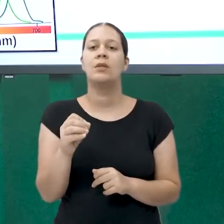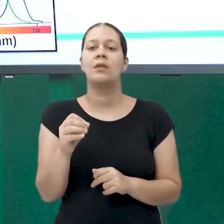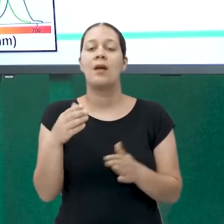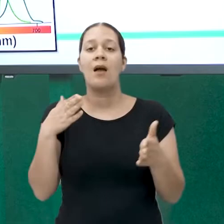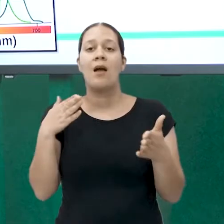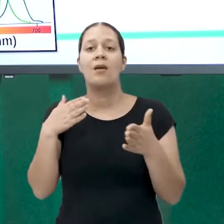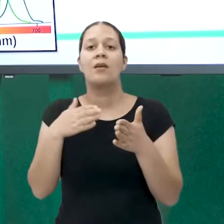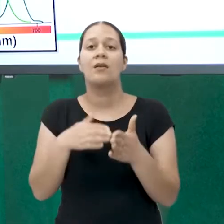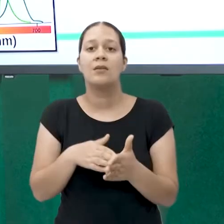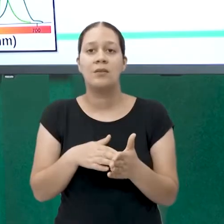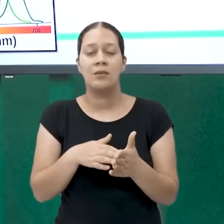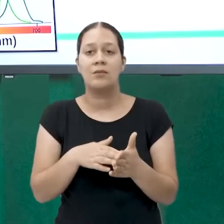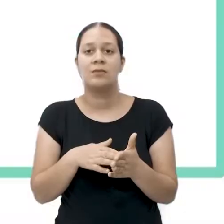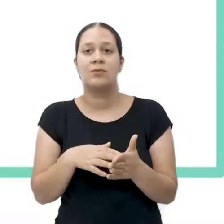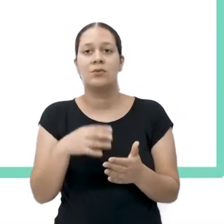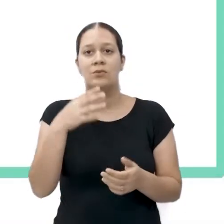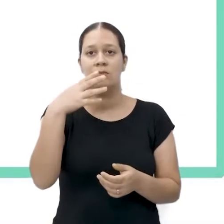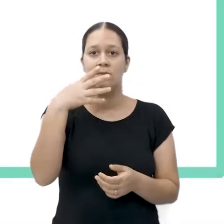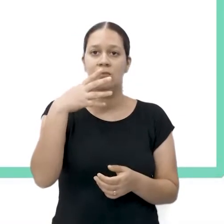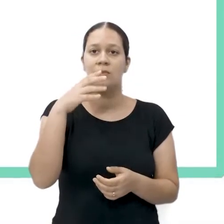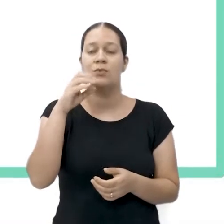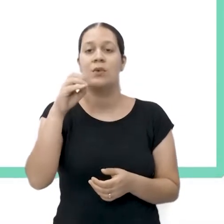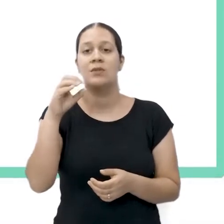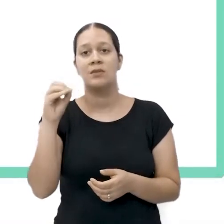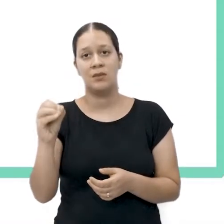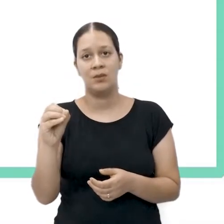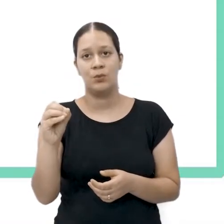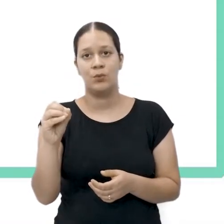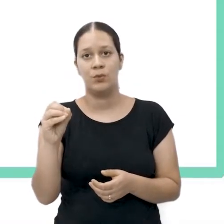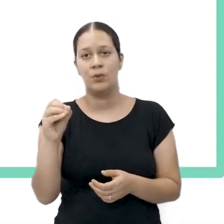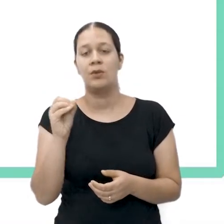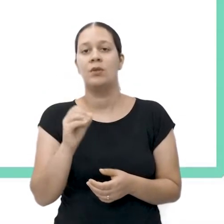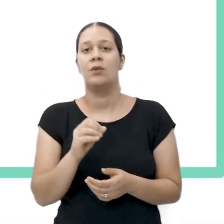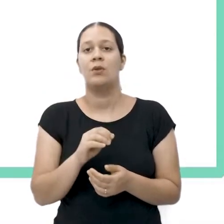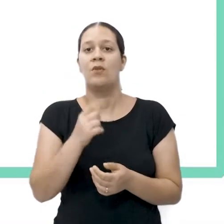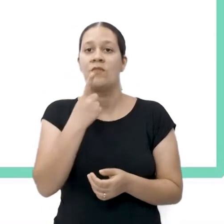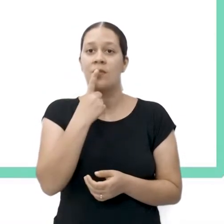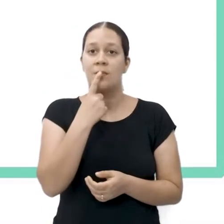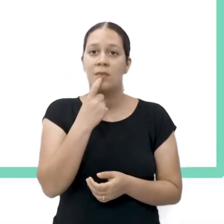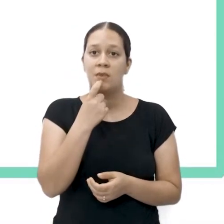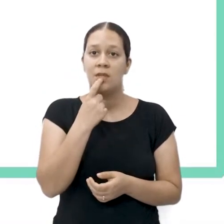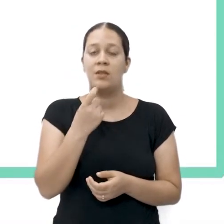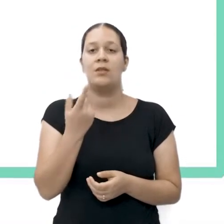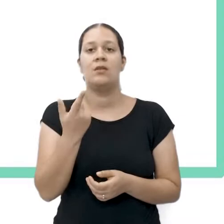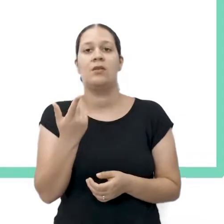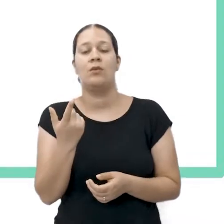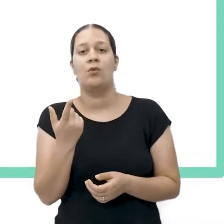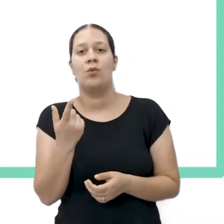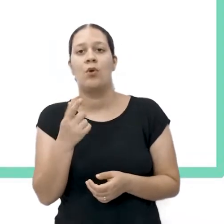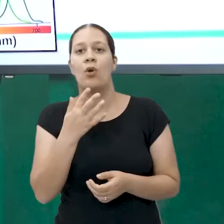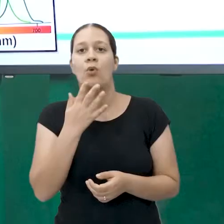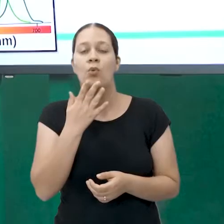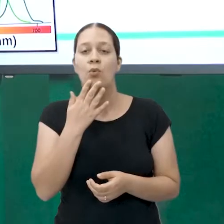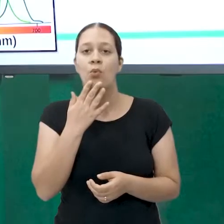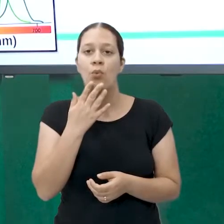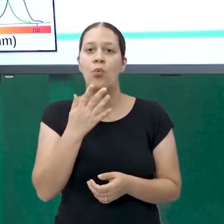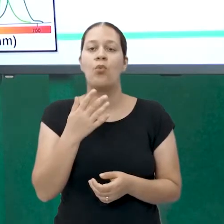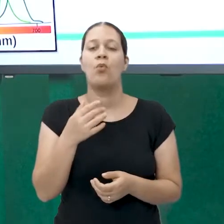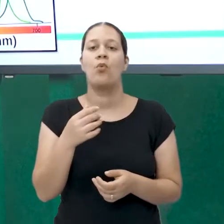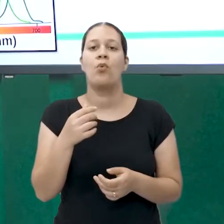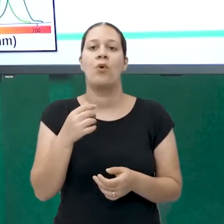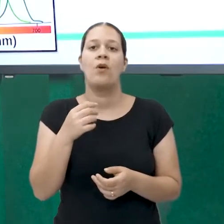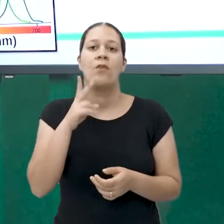nanômetros, né, de comprimento, até cerca de 400 nanômetros de comprimento. Vermelho